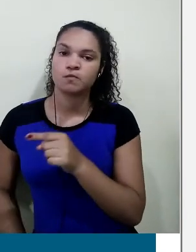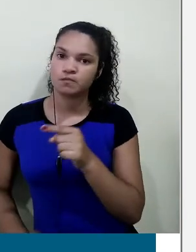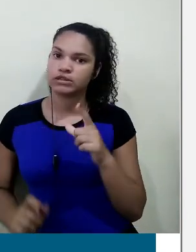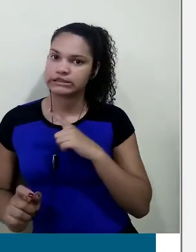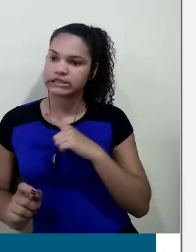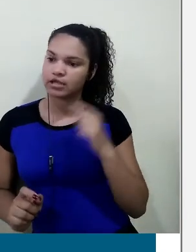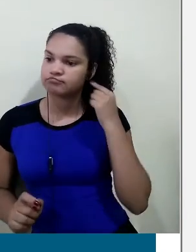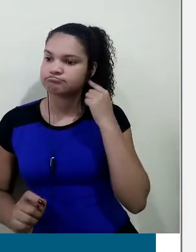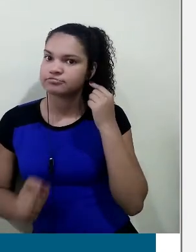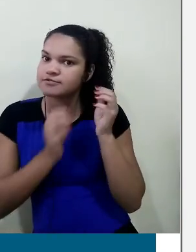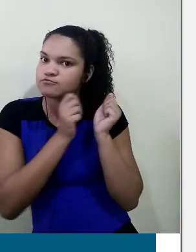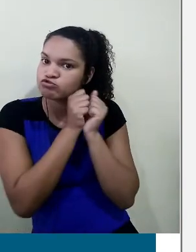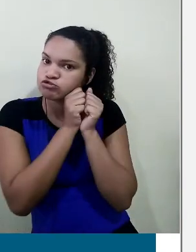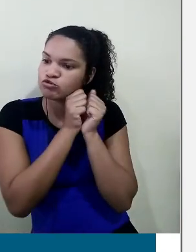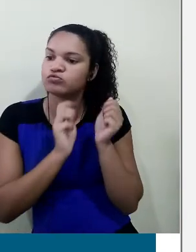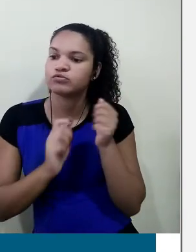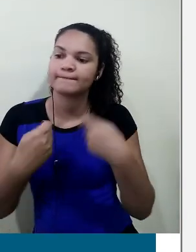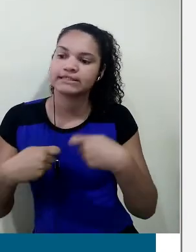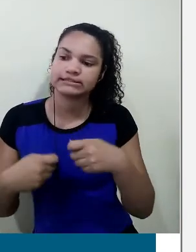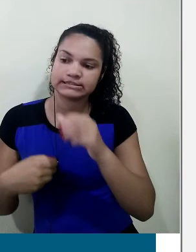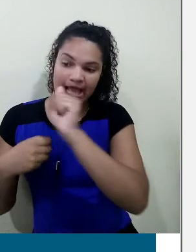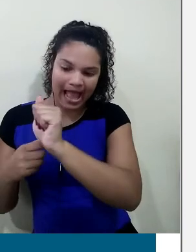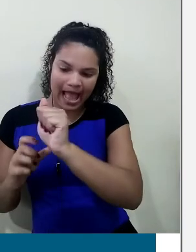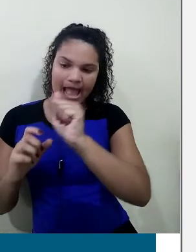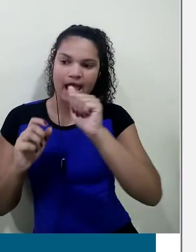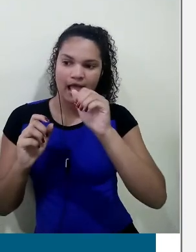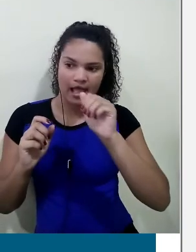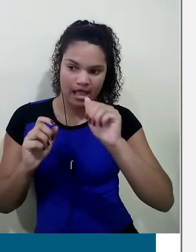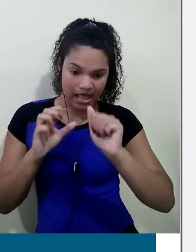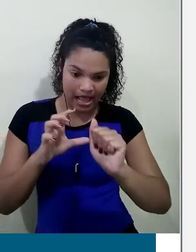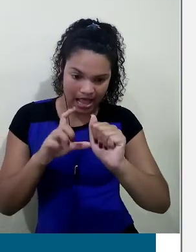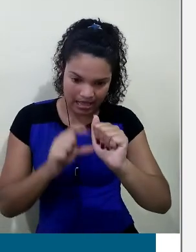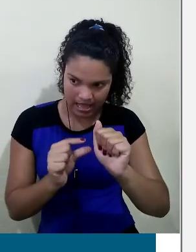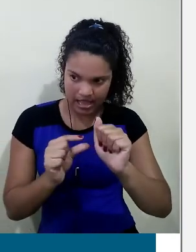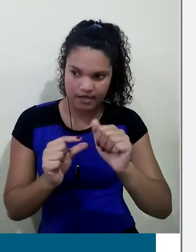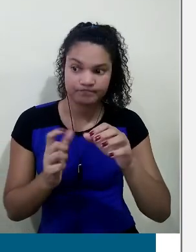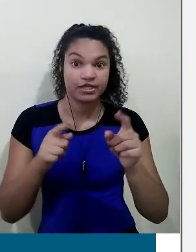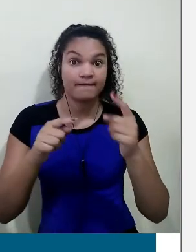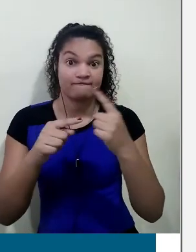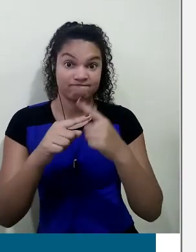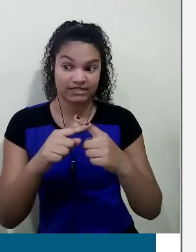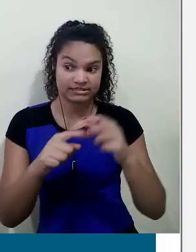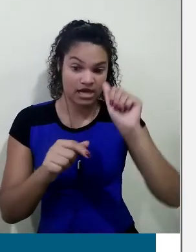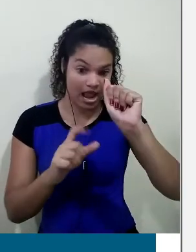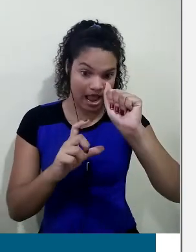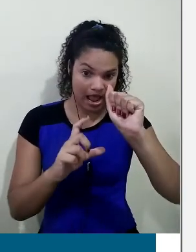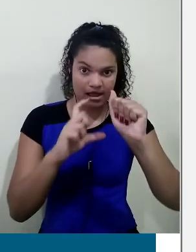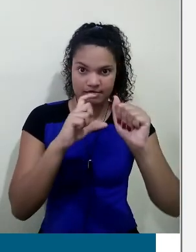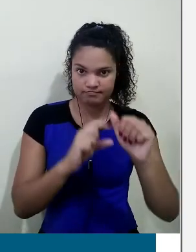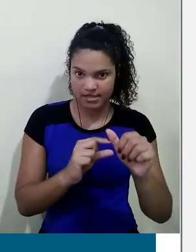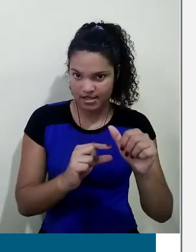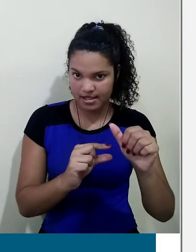orelha aderente, nós temos que considerar o cruzamento entre 2 heterozigotos. As combinações